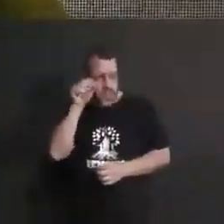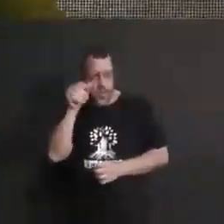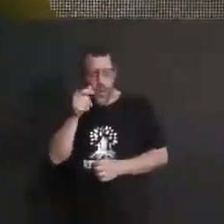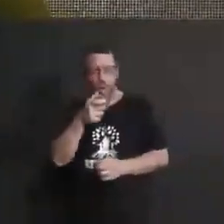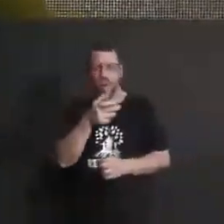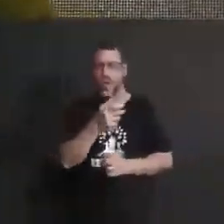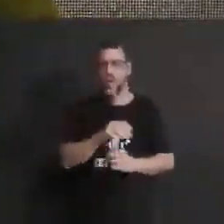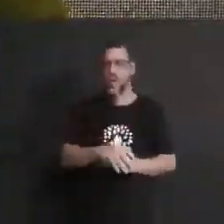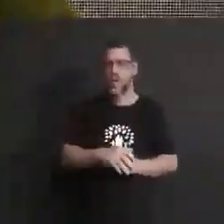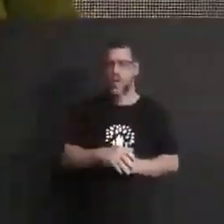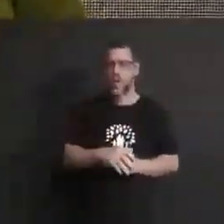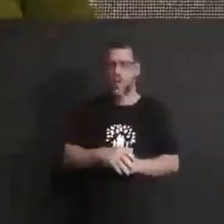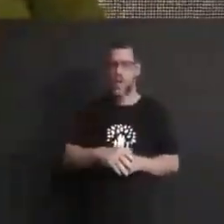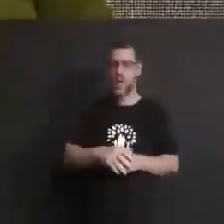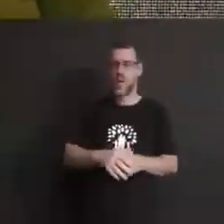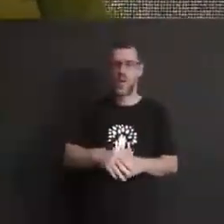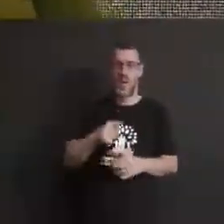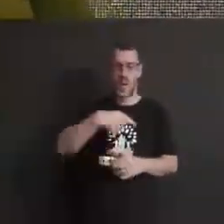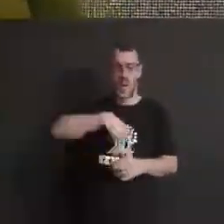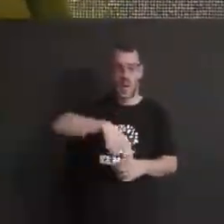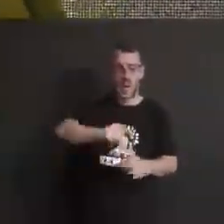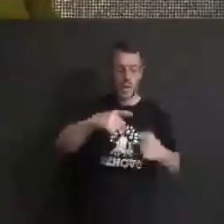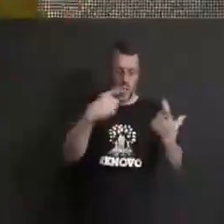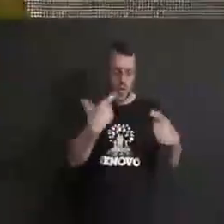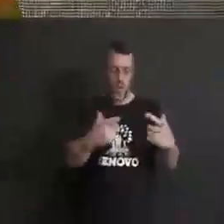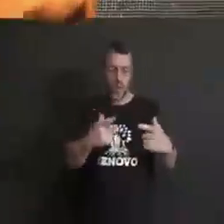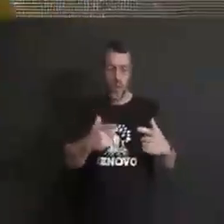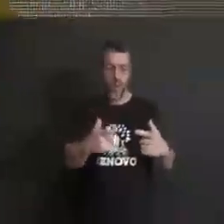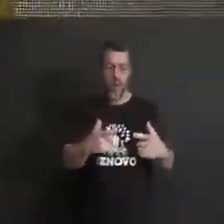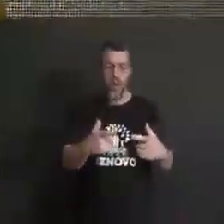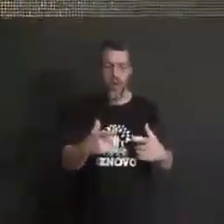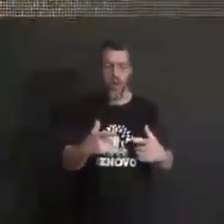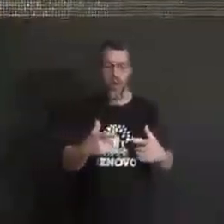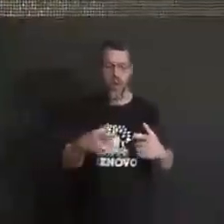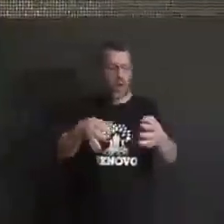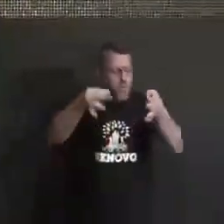para ele que eles iam para uma terra que mana leite e mel.